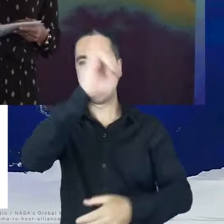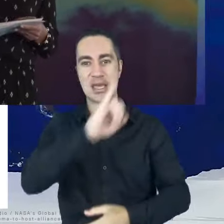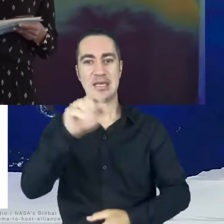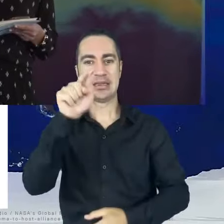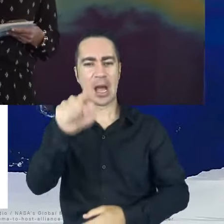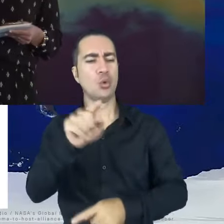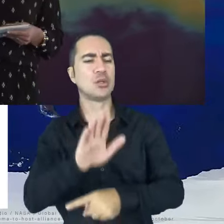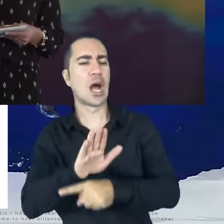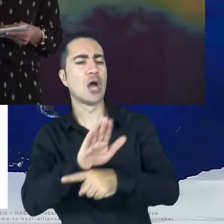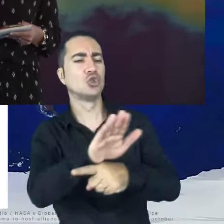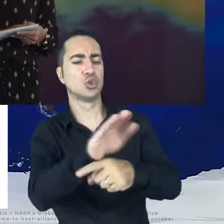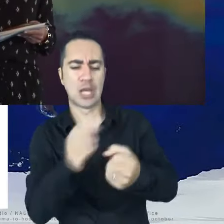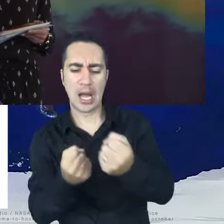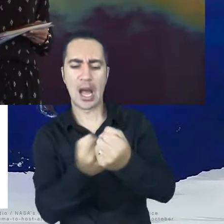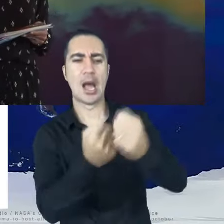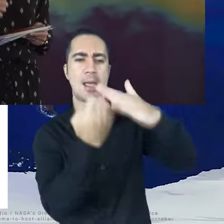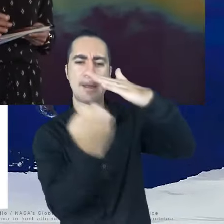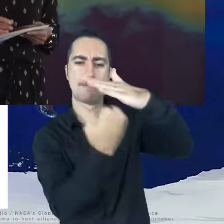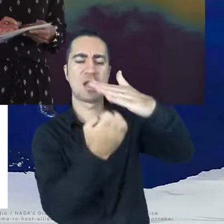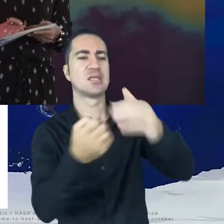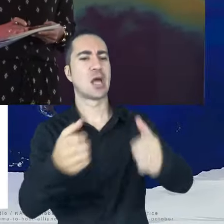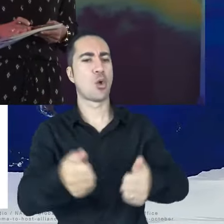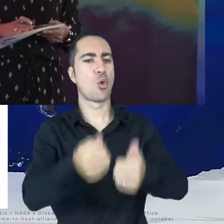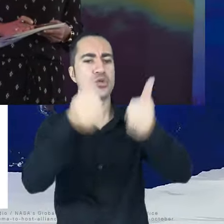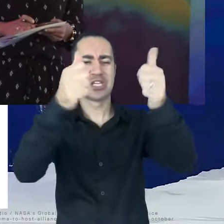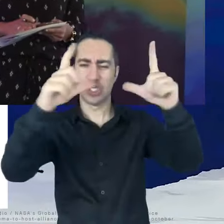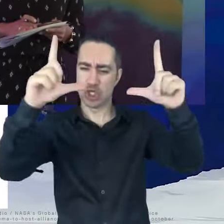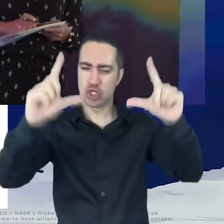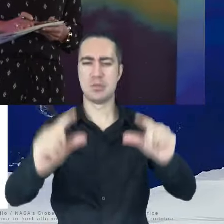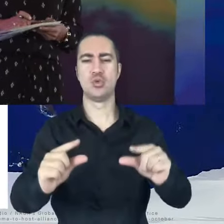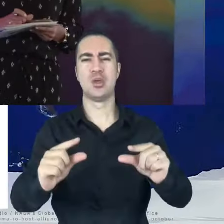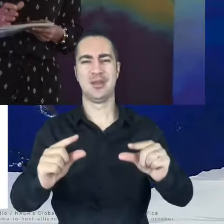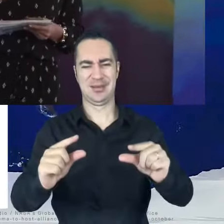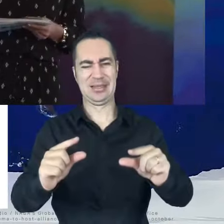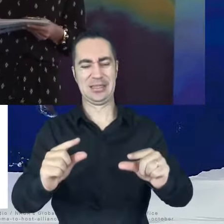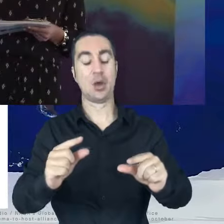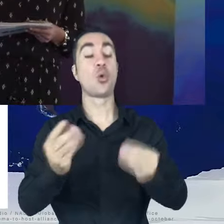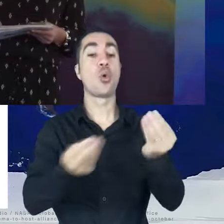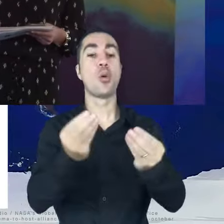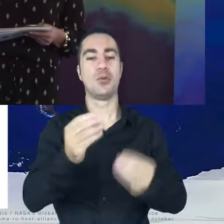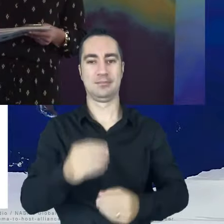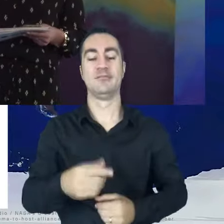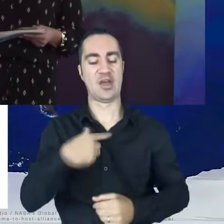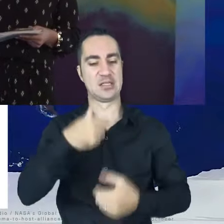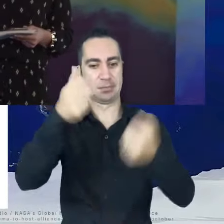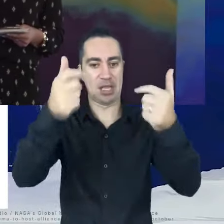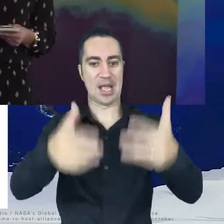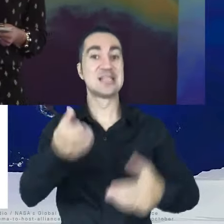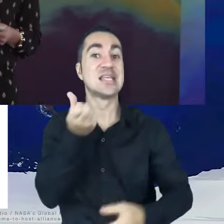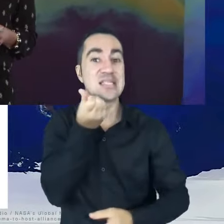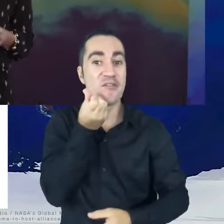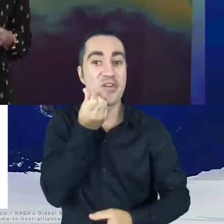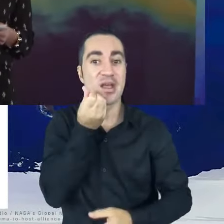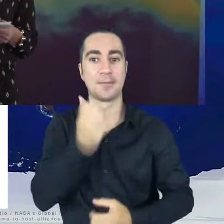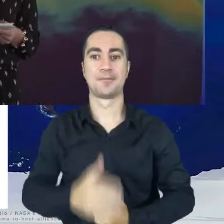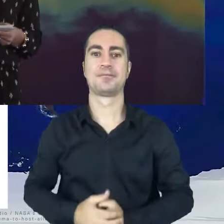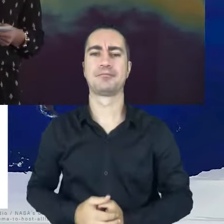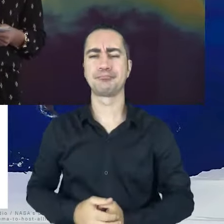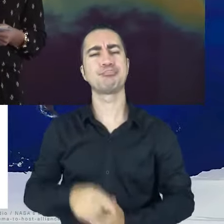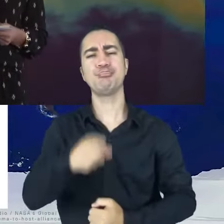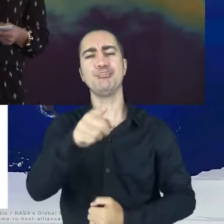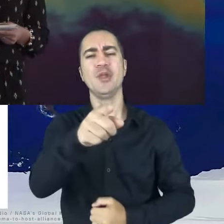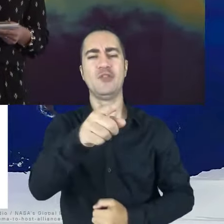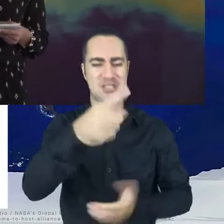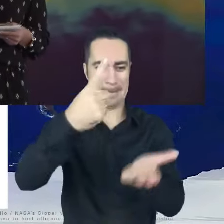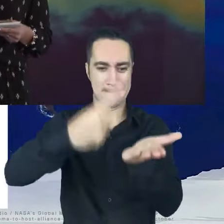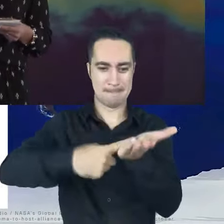empresas, né, a reduzir o seu escopo 3, que é uma dor de todo mundo. E, Carlos, você que está à frente do Pacto Global, a Rede